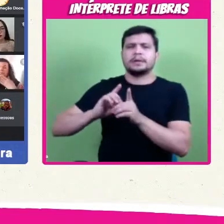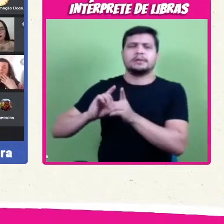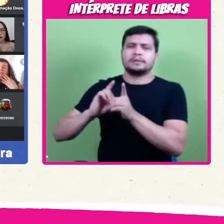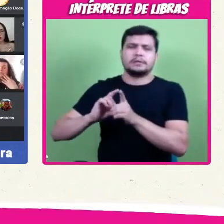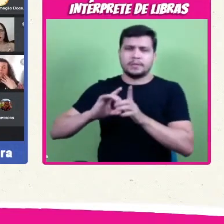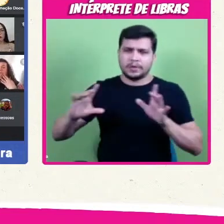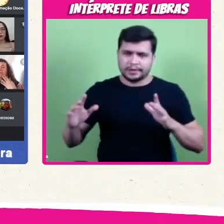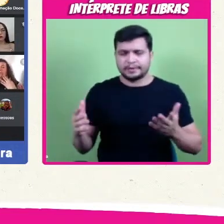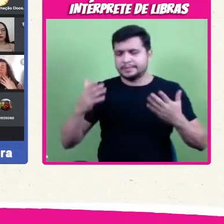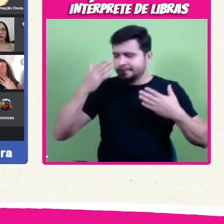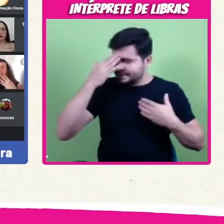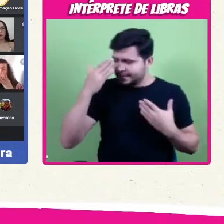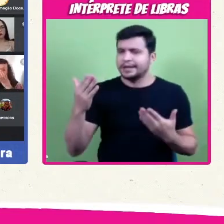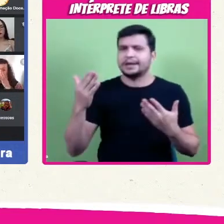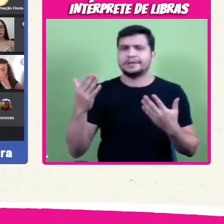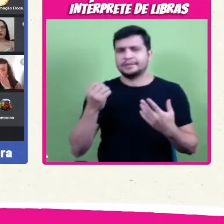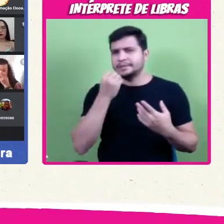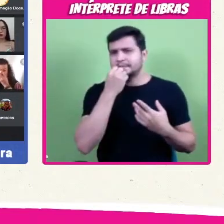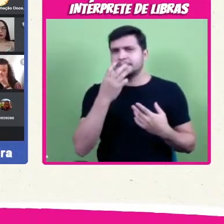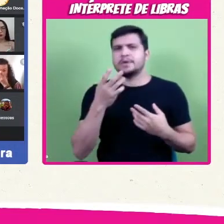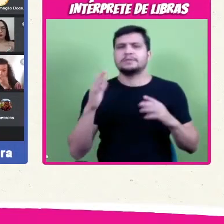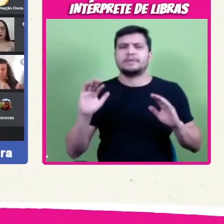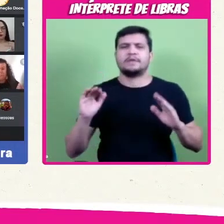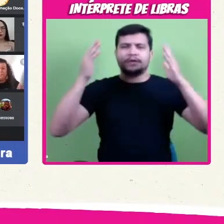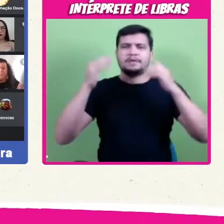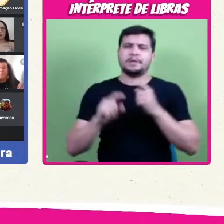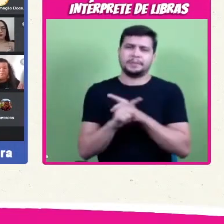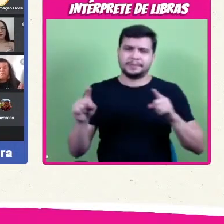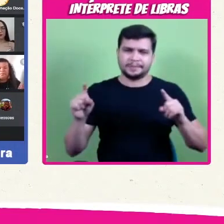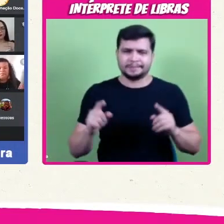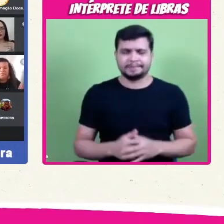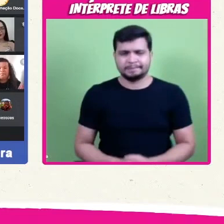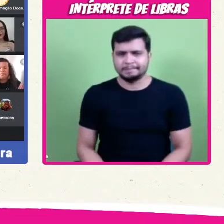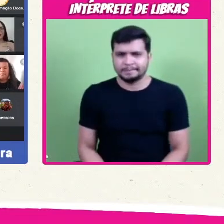bom festival aí a todos e todas.